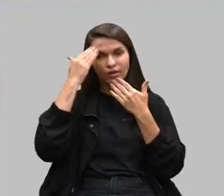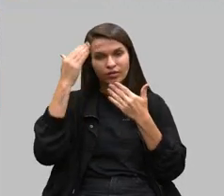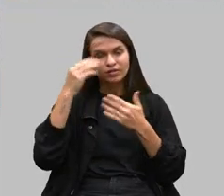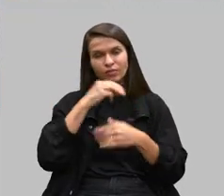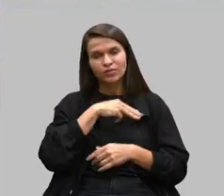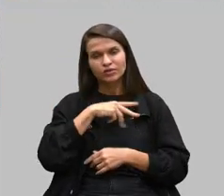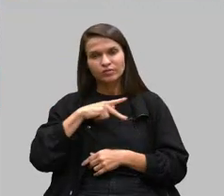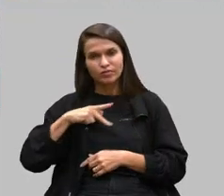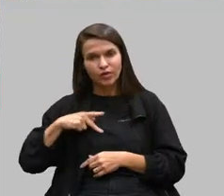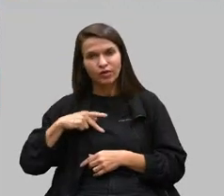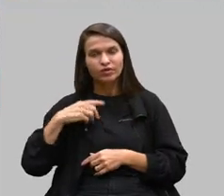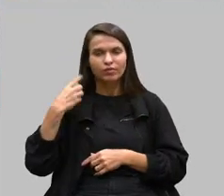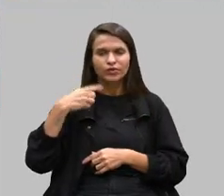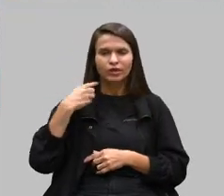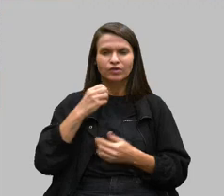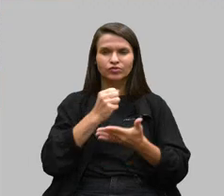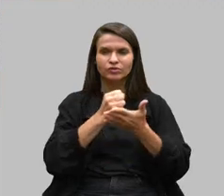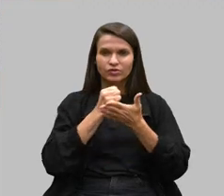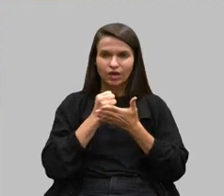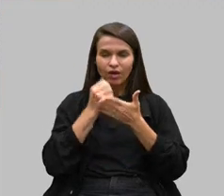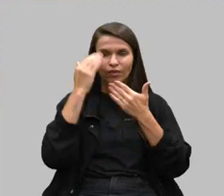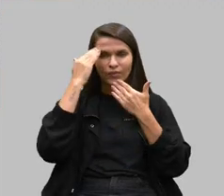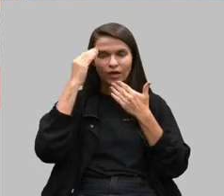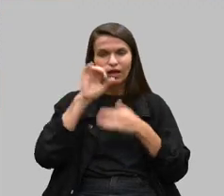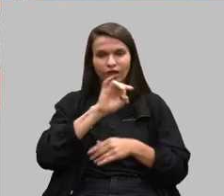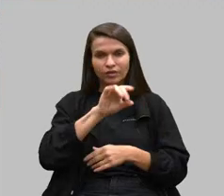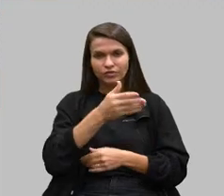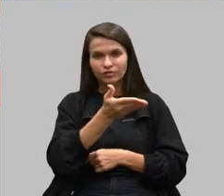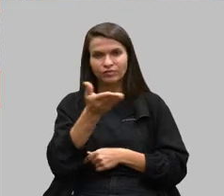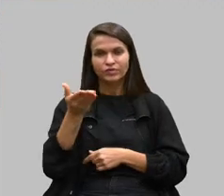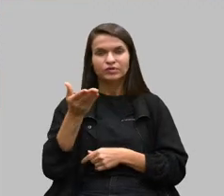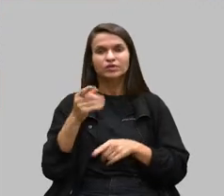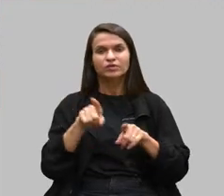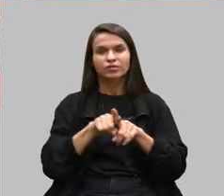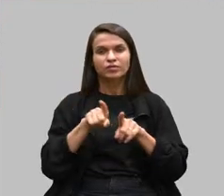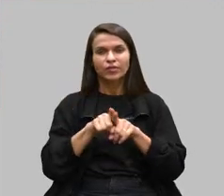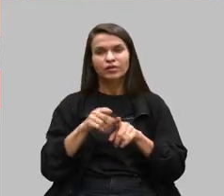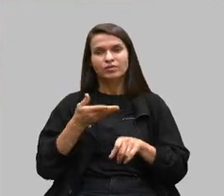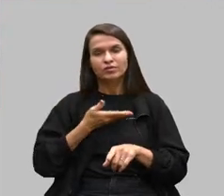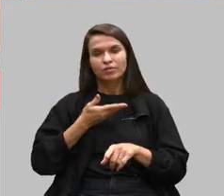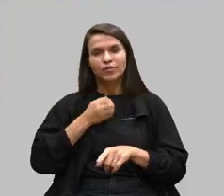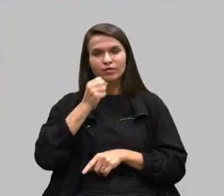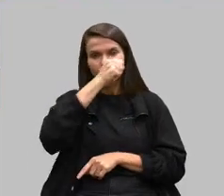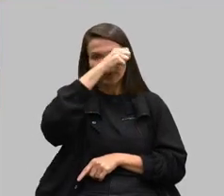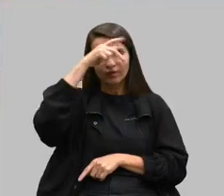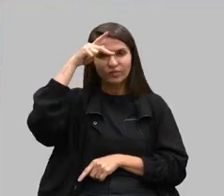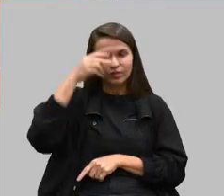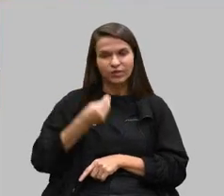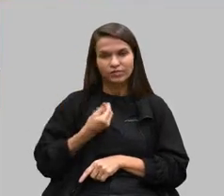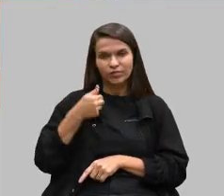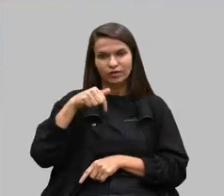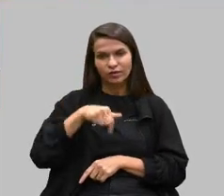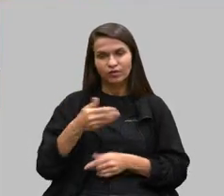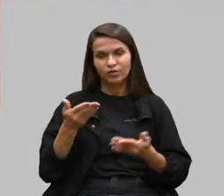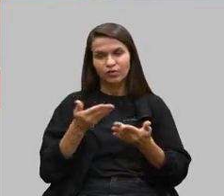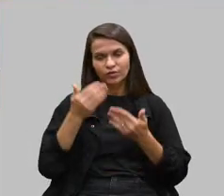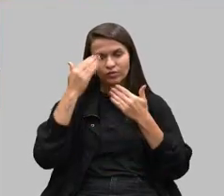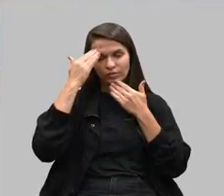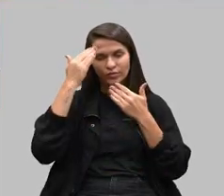Público que nos ajude Muito obrigado a cada um de vocês e os nossos colegas prefeitos aqui que tá aqui hoje muito